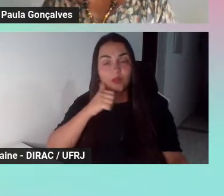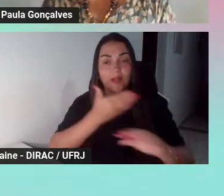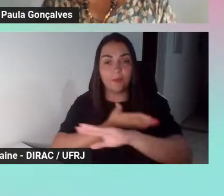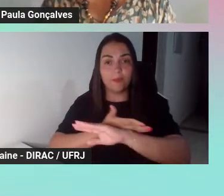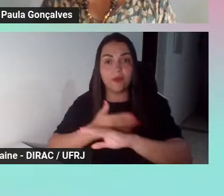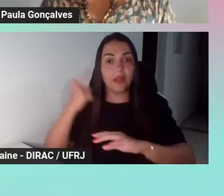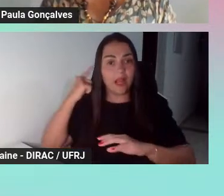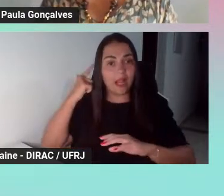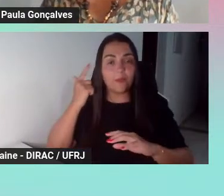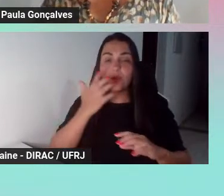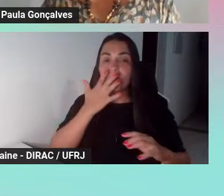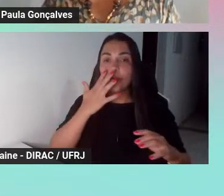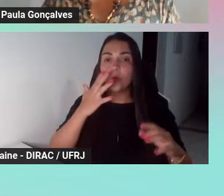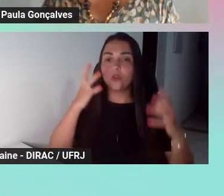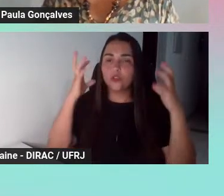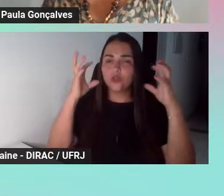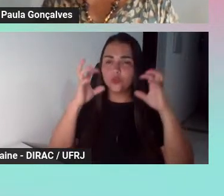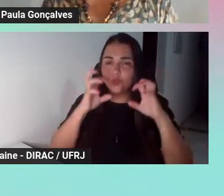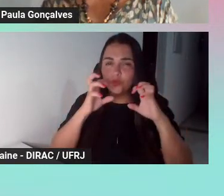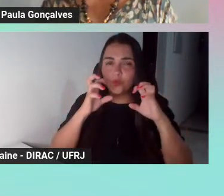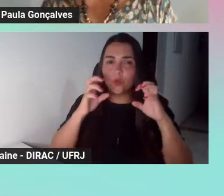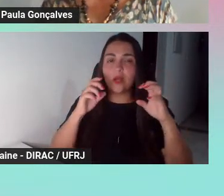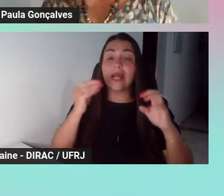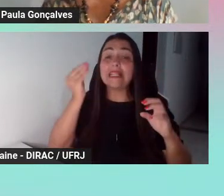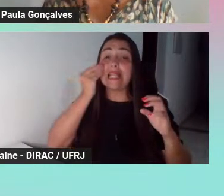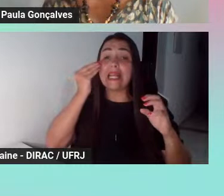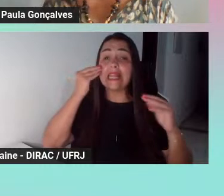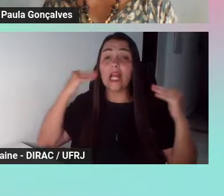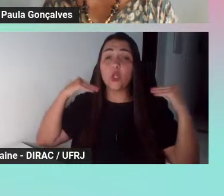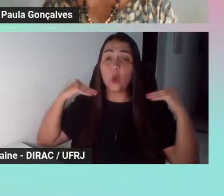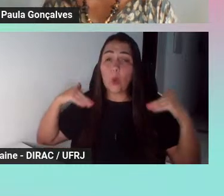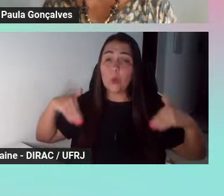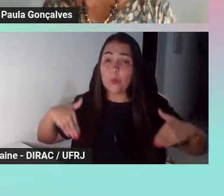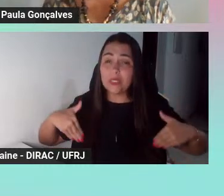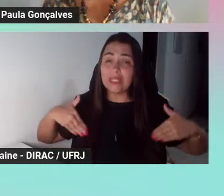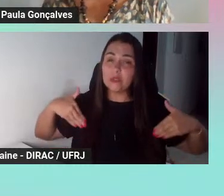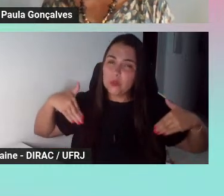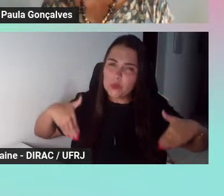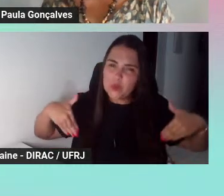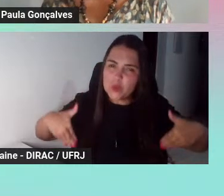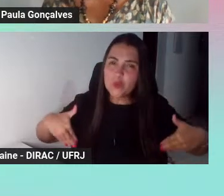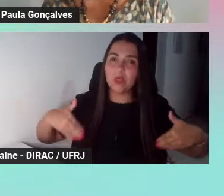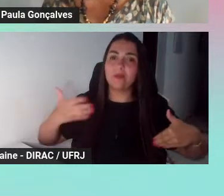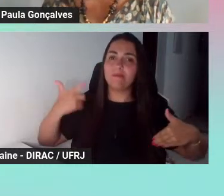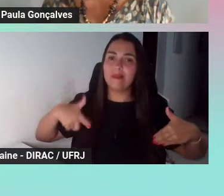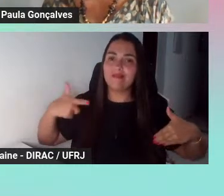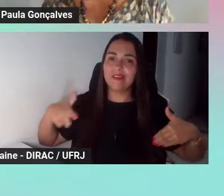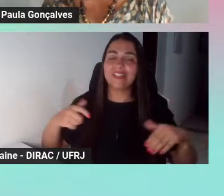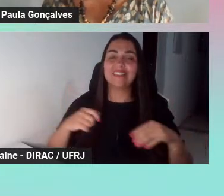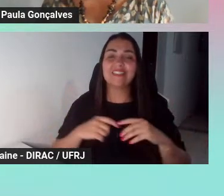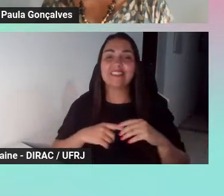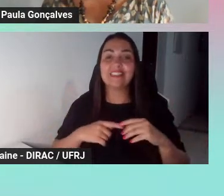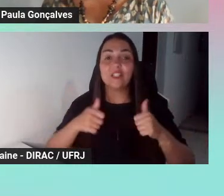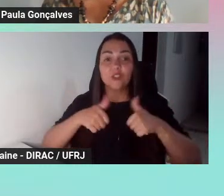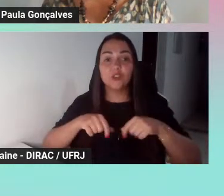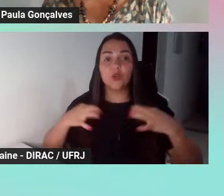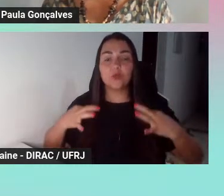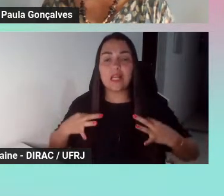escuros, compridos, tentando ficar compridos, mais compridos. Estou com uma blusa de